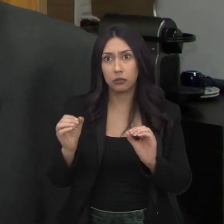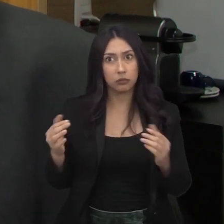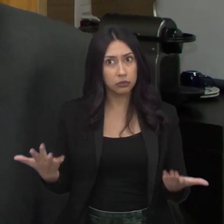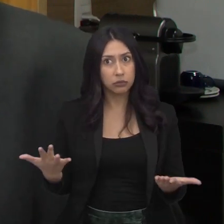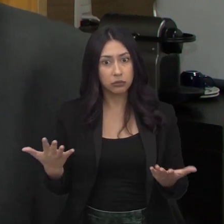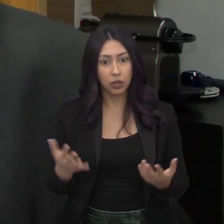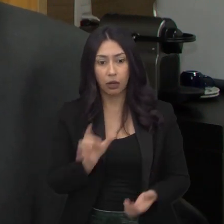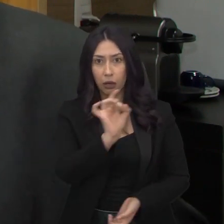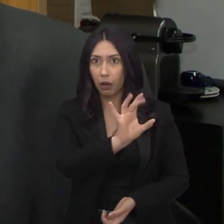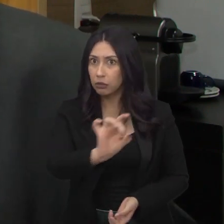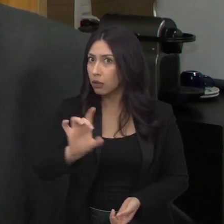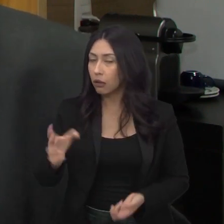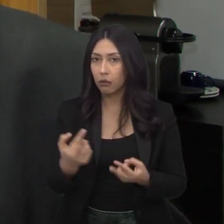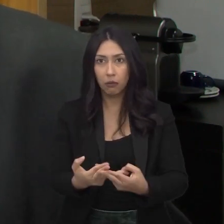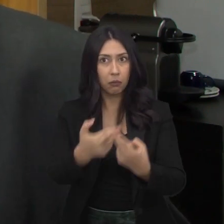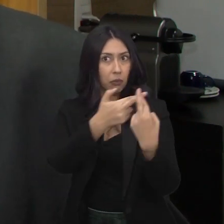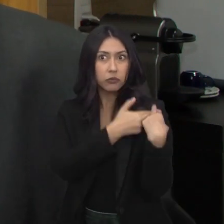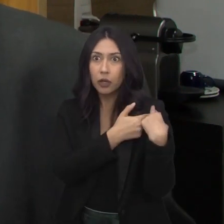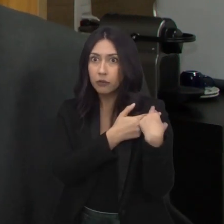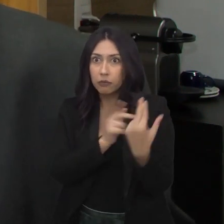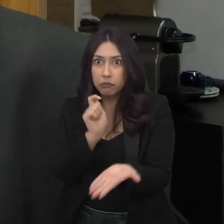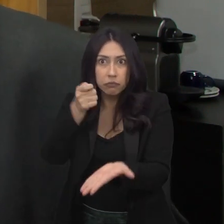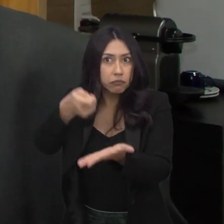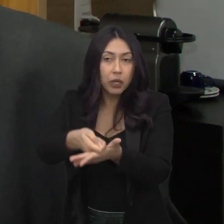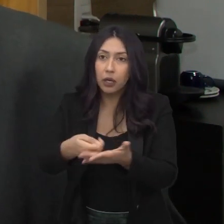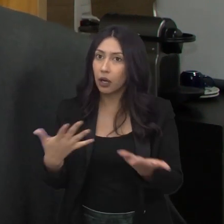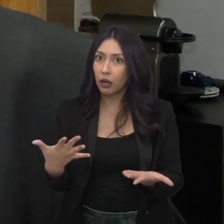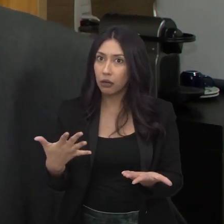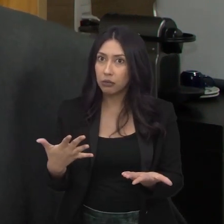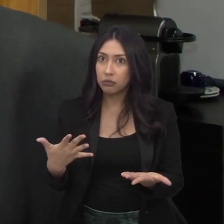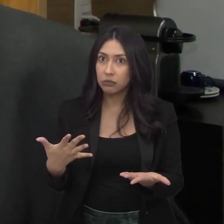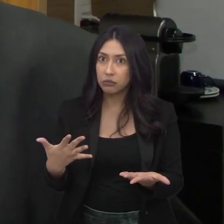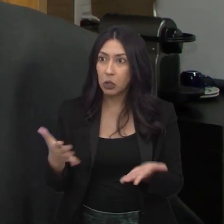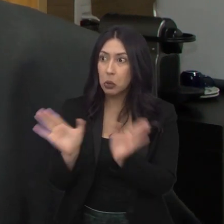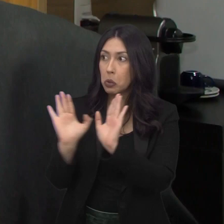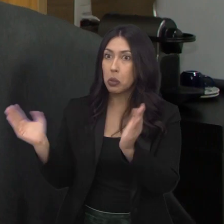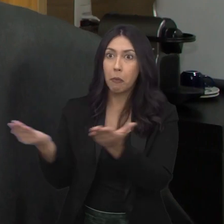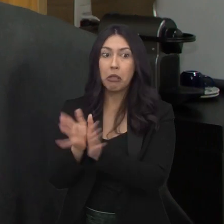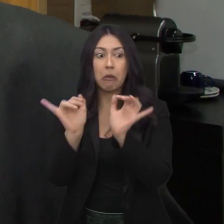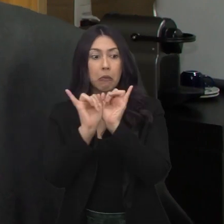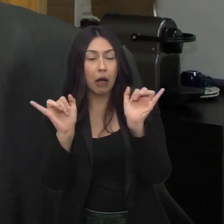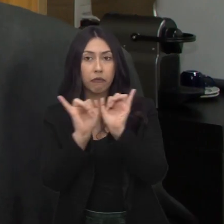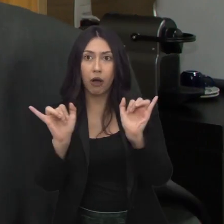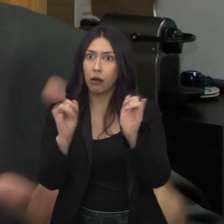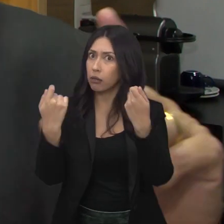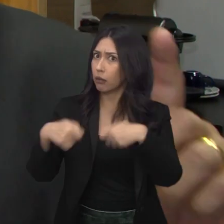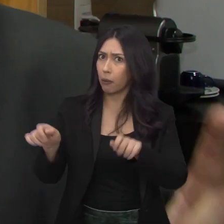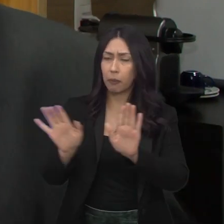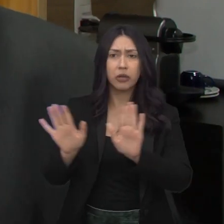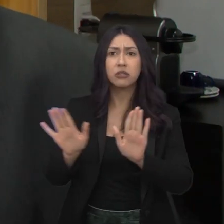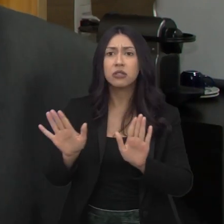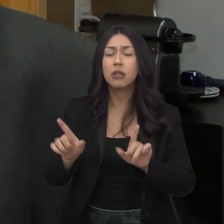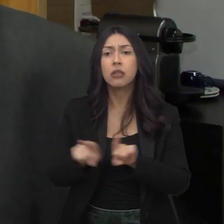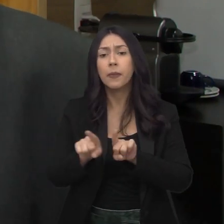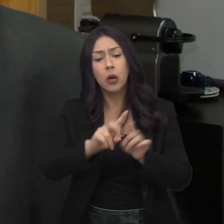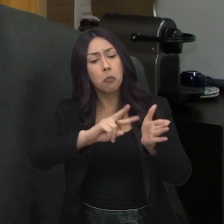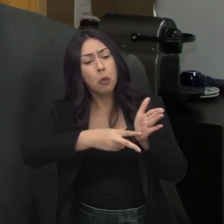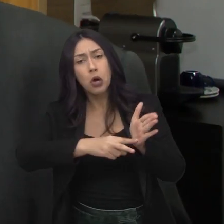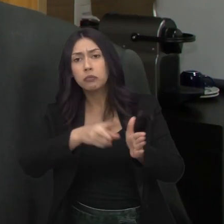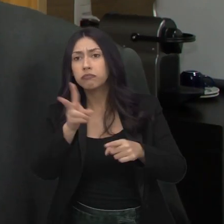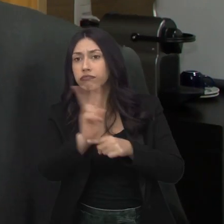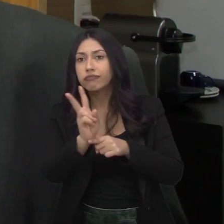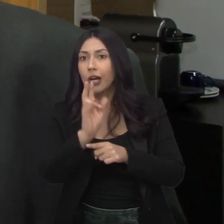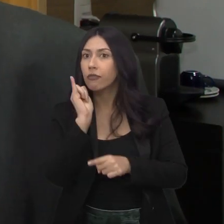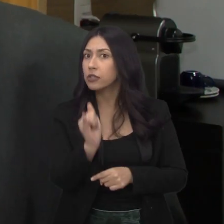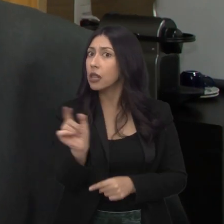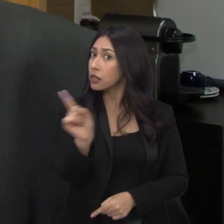cobrou. É obrigação do condômino administrar o seu imóvel. Não é obrigação do condomínio, nem da administradora